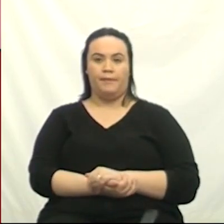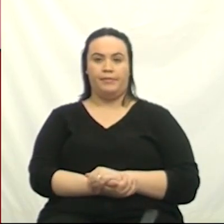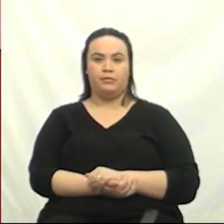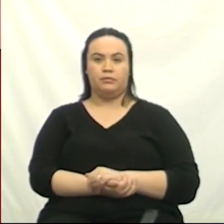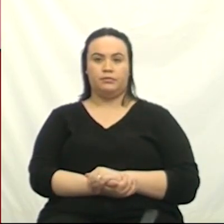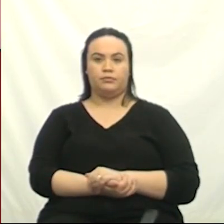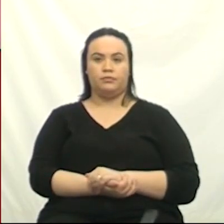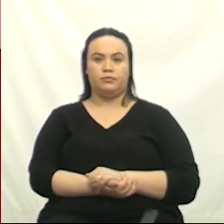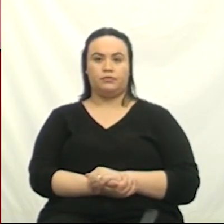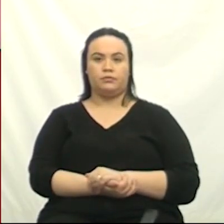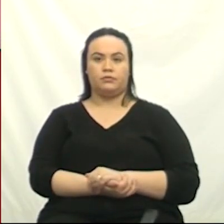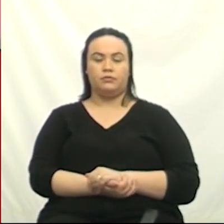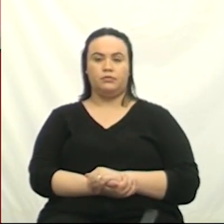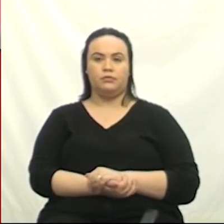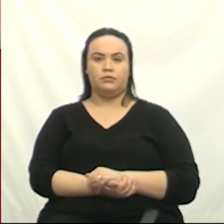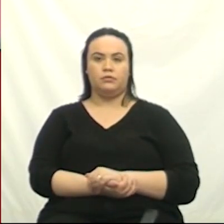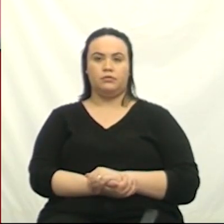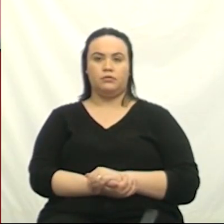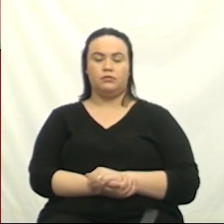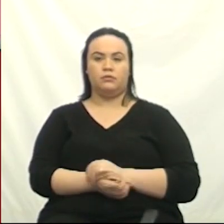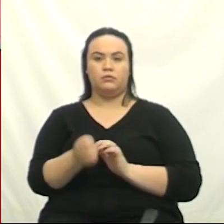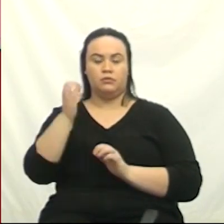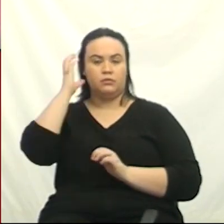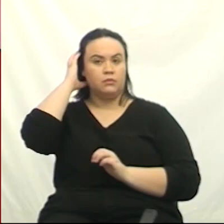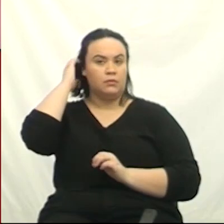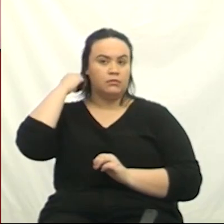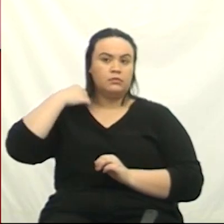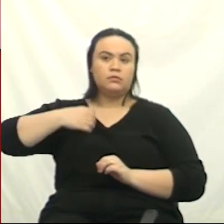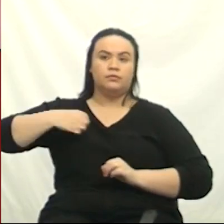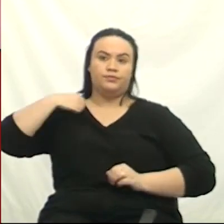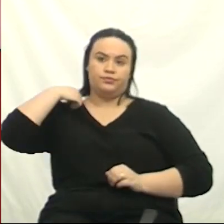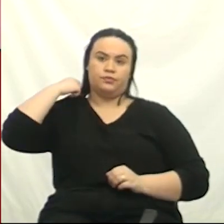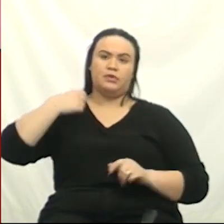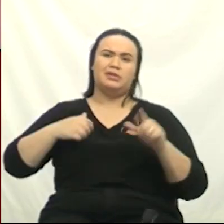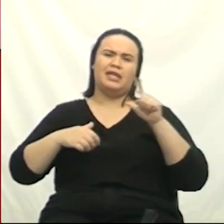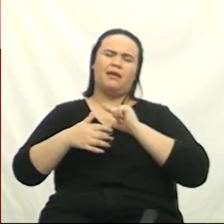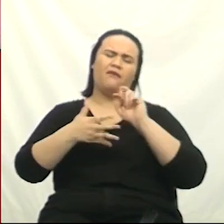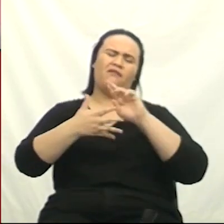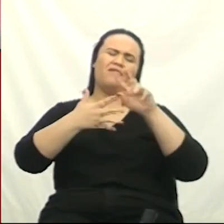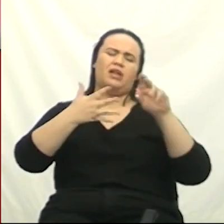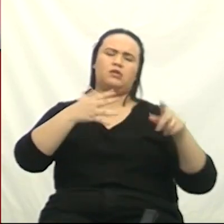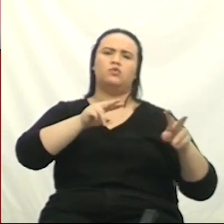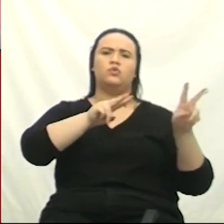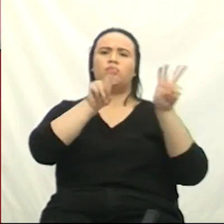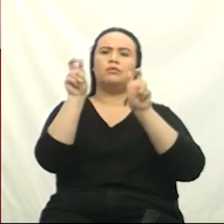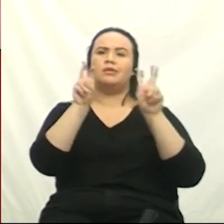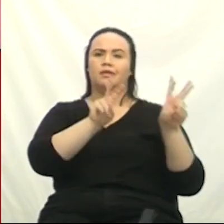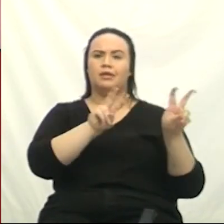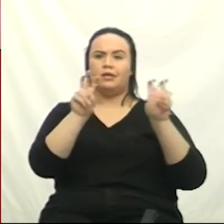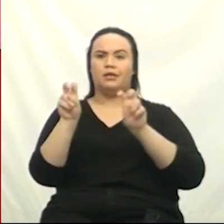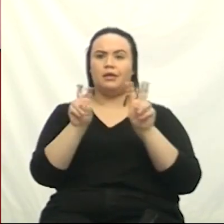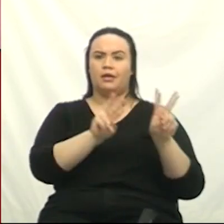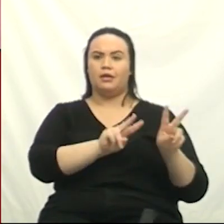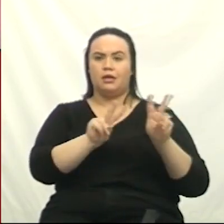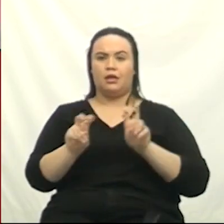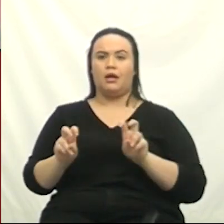aí pela república uma indicação né e tem tantos assuntos pra ser é